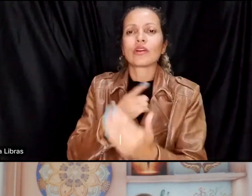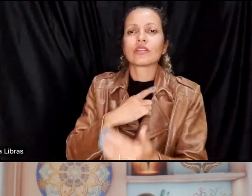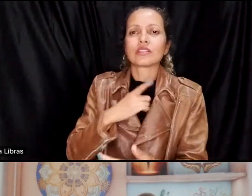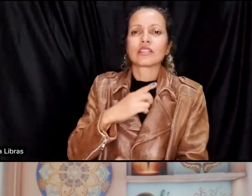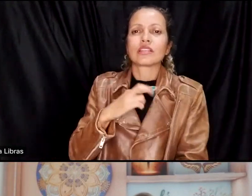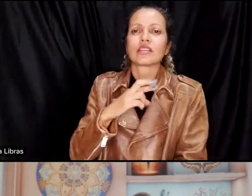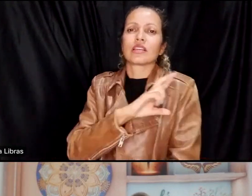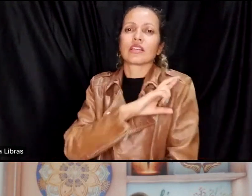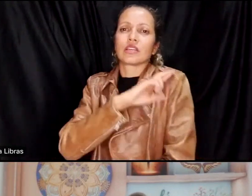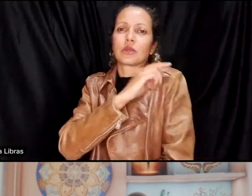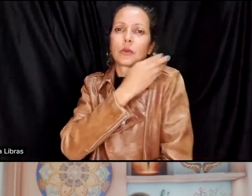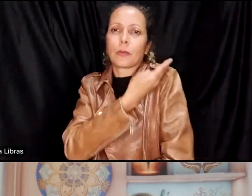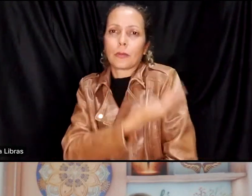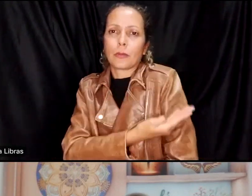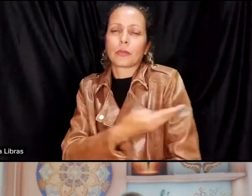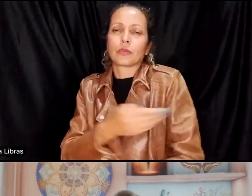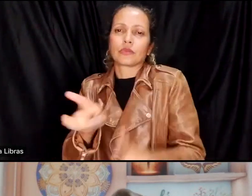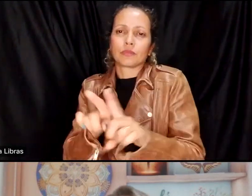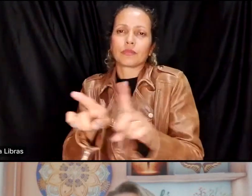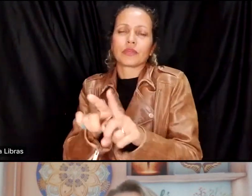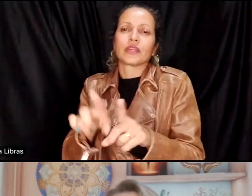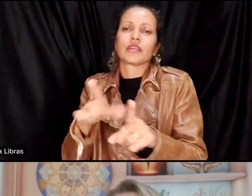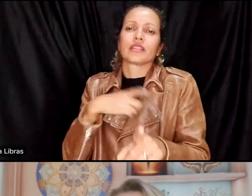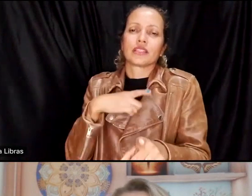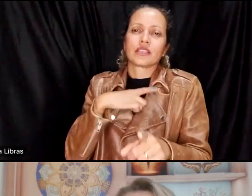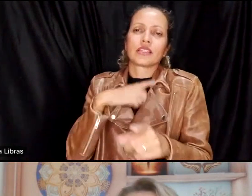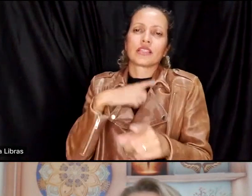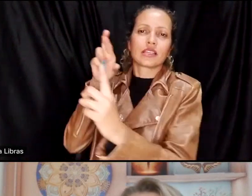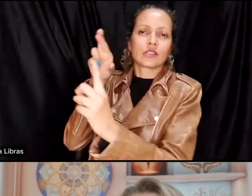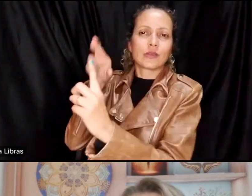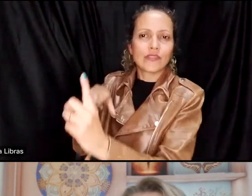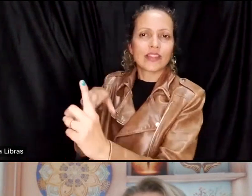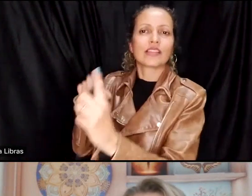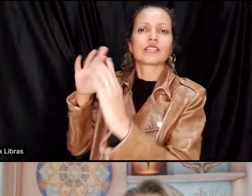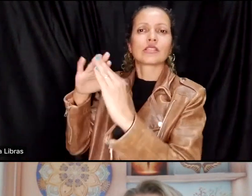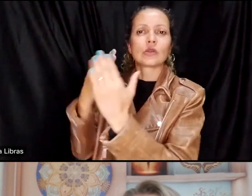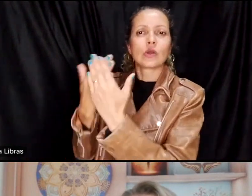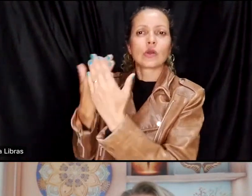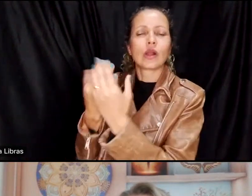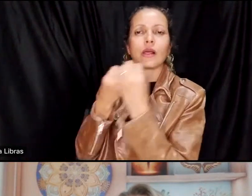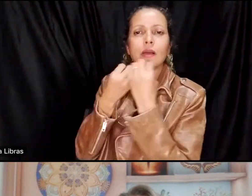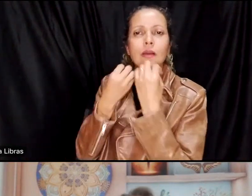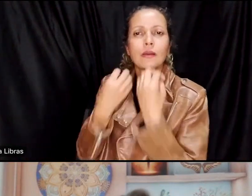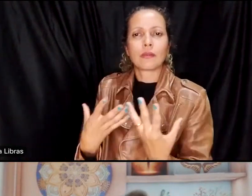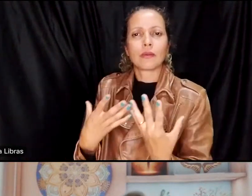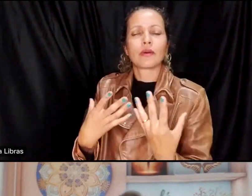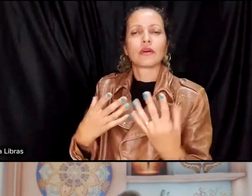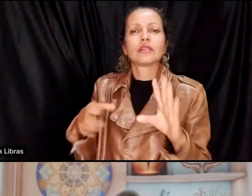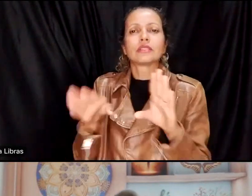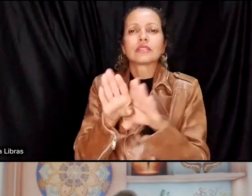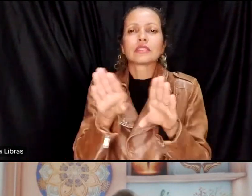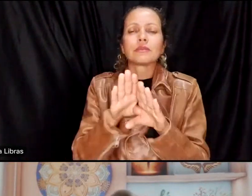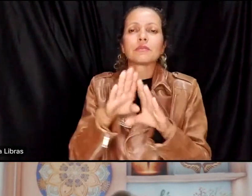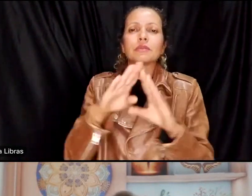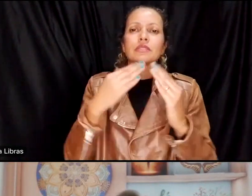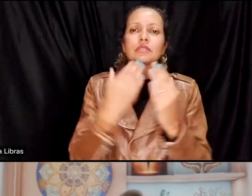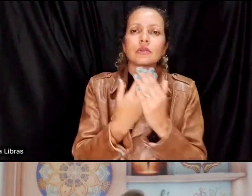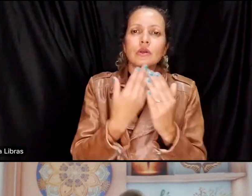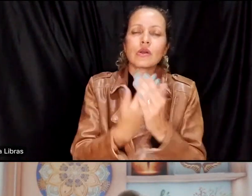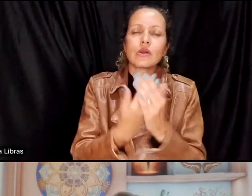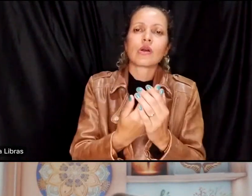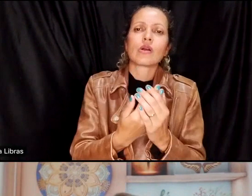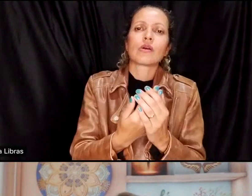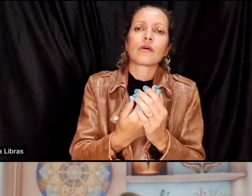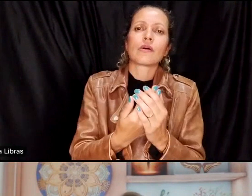de referência. E tem também escolas... Não sei se é estadual, municipal, que eu também conheci ela em Keller,